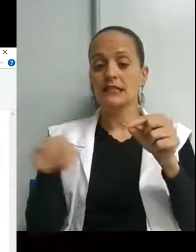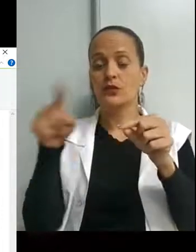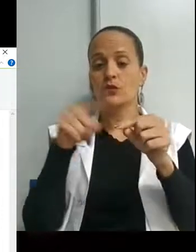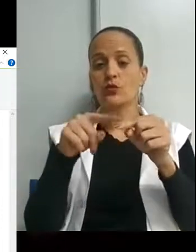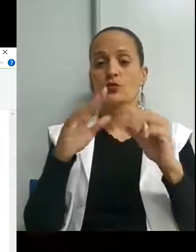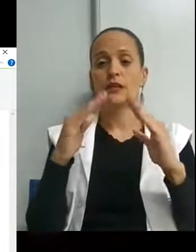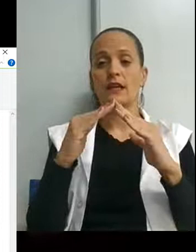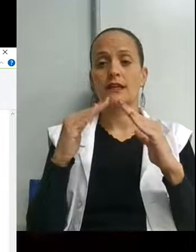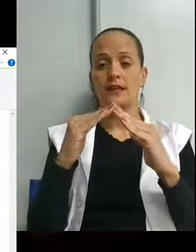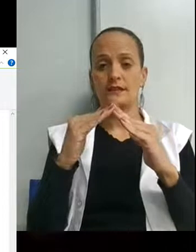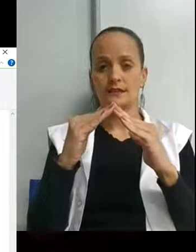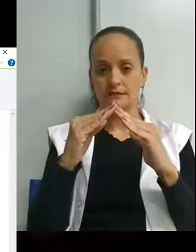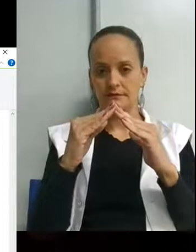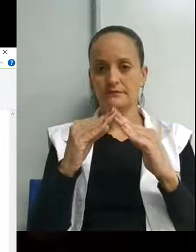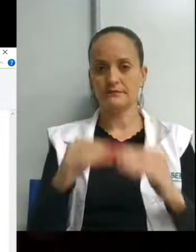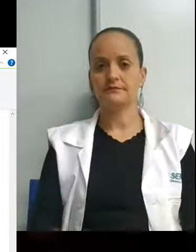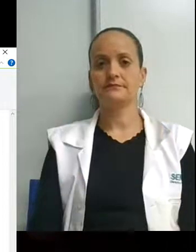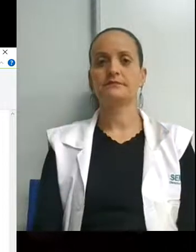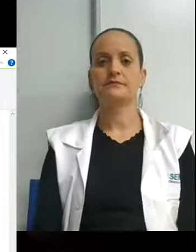da casa.